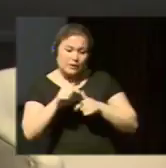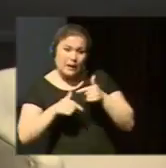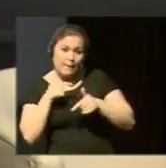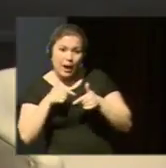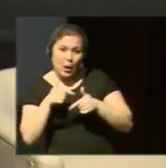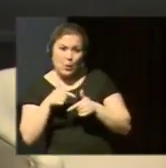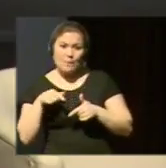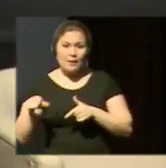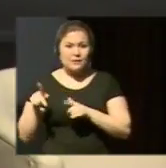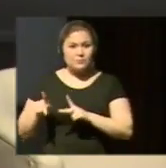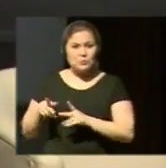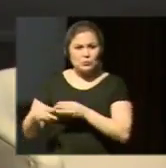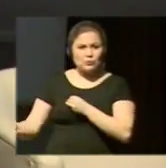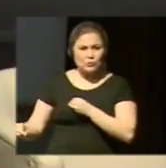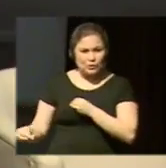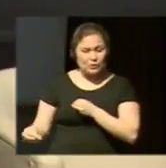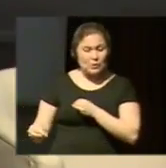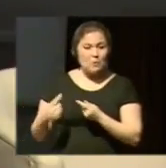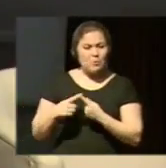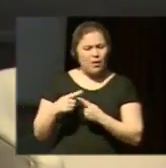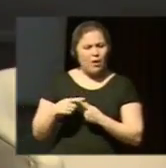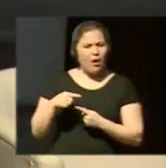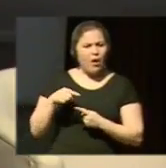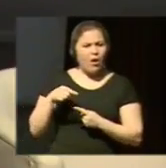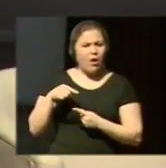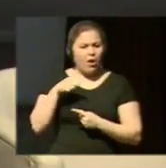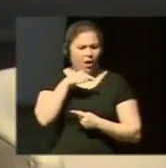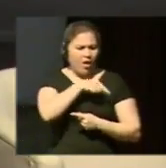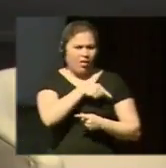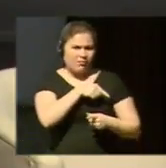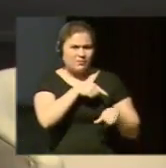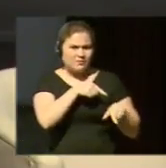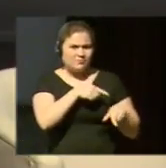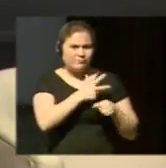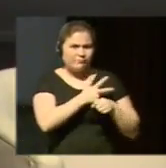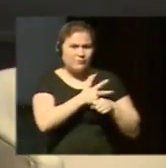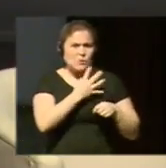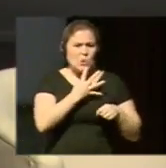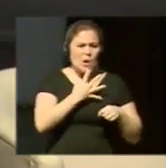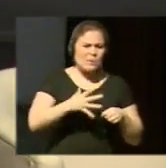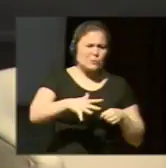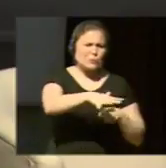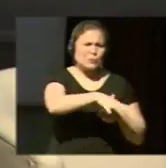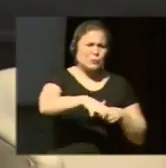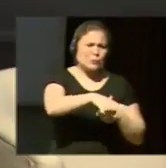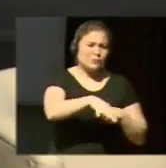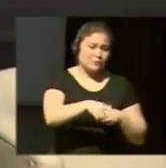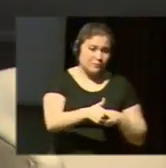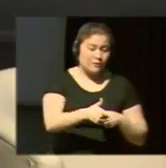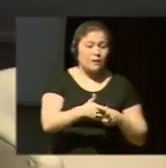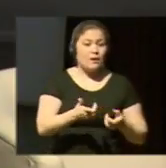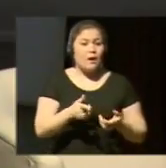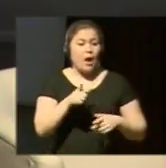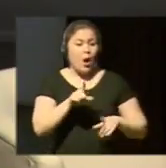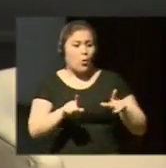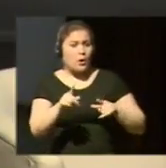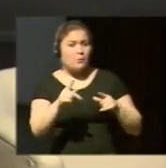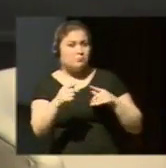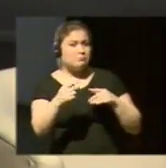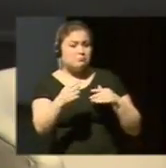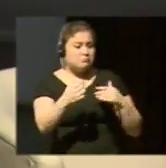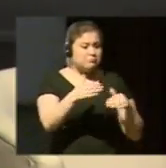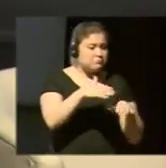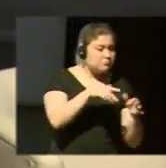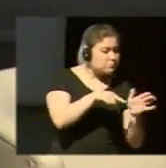refugiados. E porque eles conhecem todo mundo ali naquela localidade. Aí vem alguém ali da Gâmbia